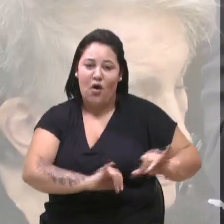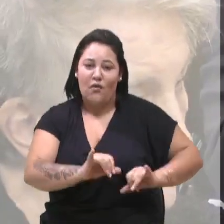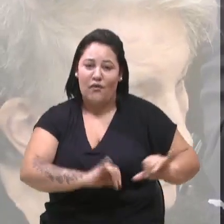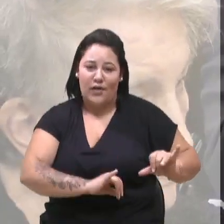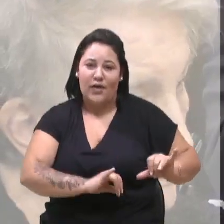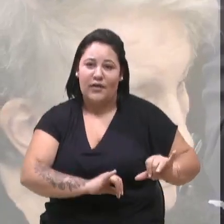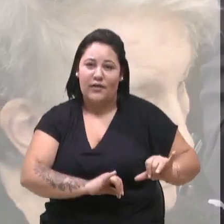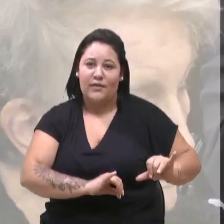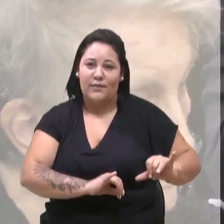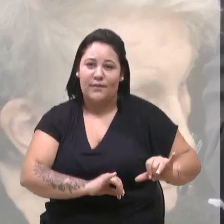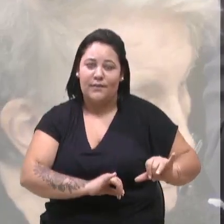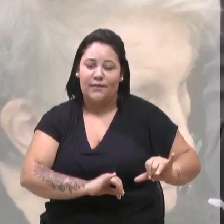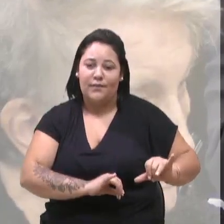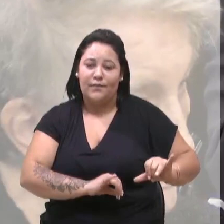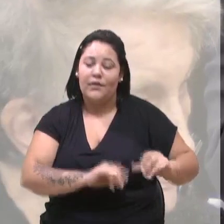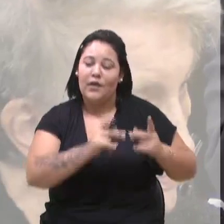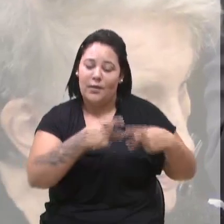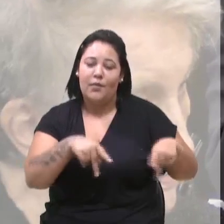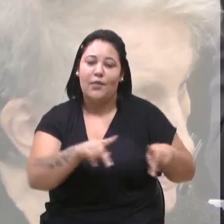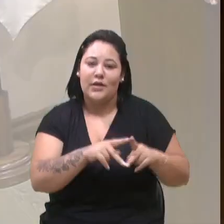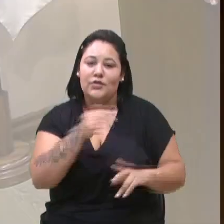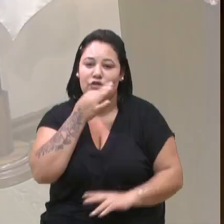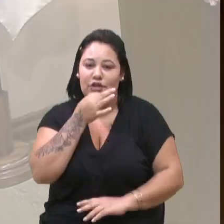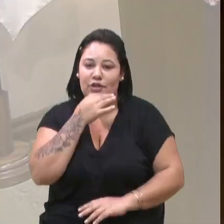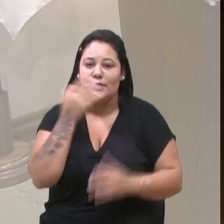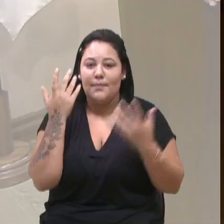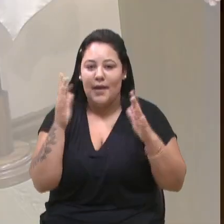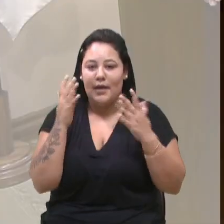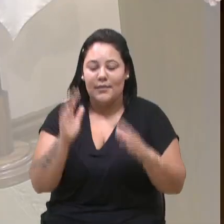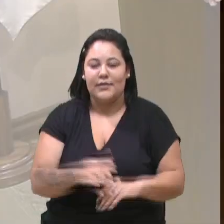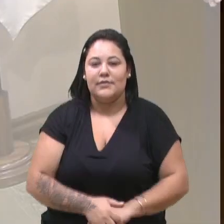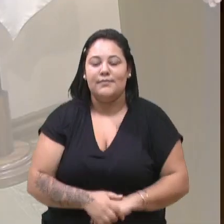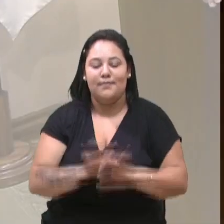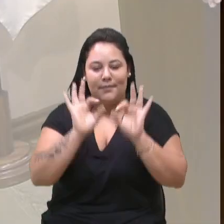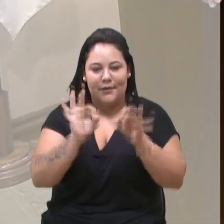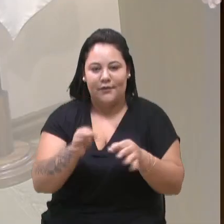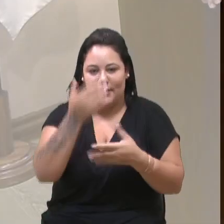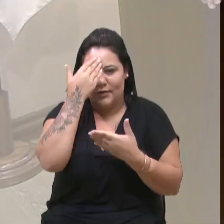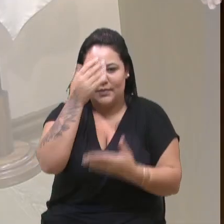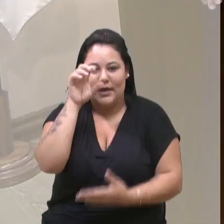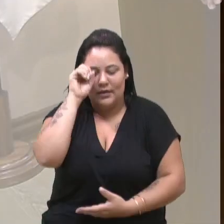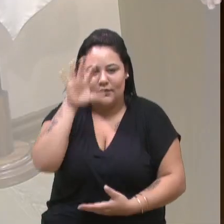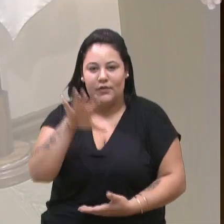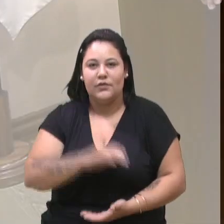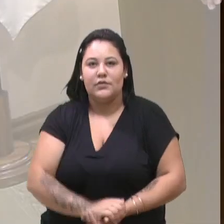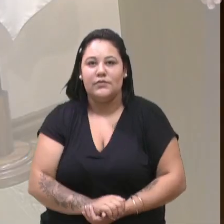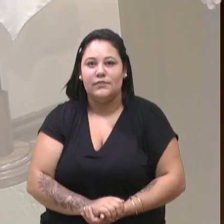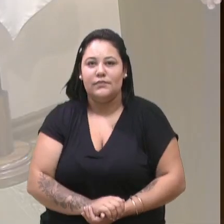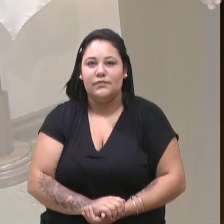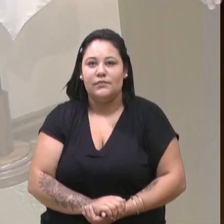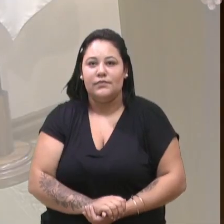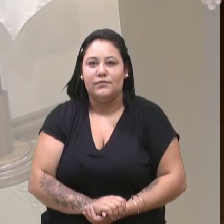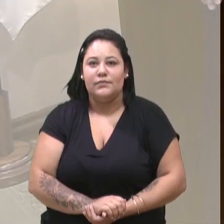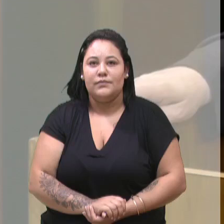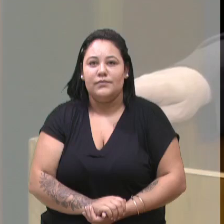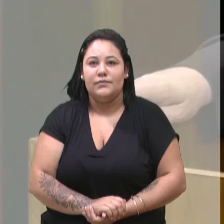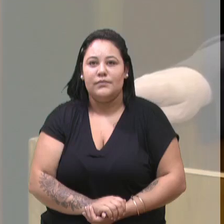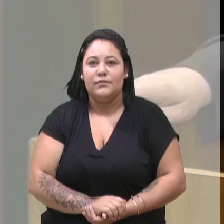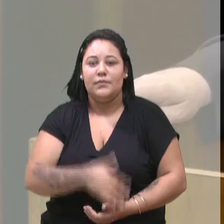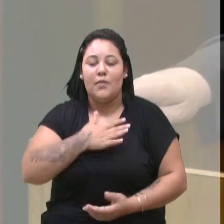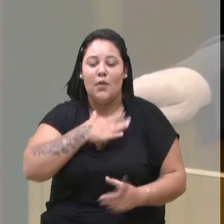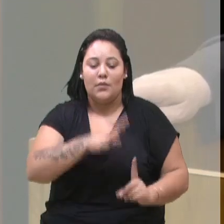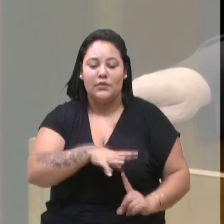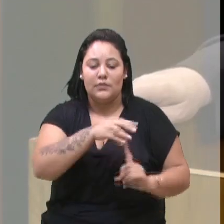ponta, é os nossos munícipes. Parabéns. Perfeito. Muito obrigado, Valdir Fius. Minhas prioridades esse ano que está entrando, só um instantinho para